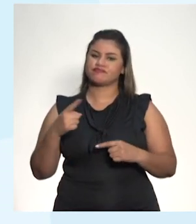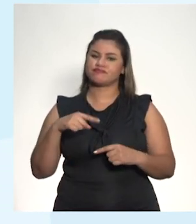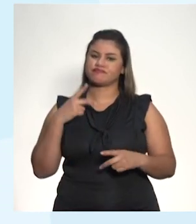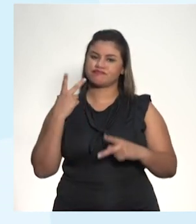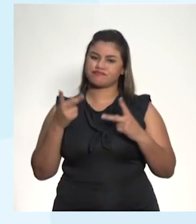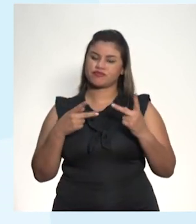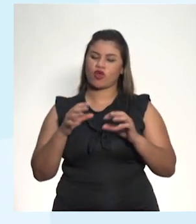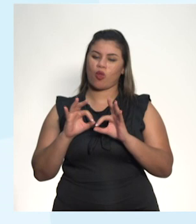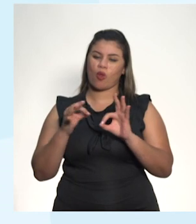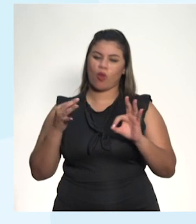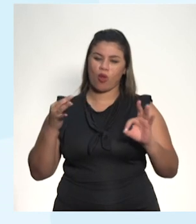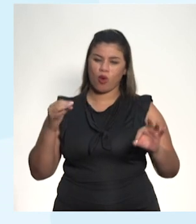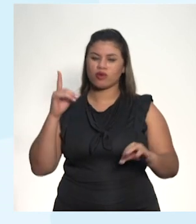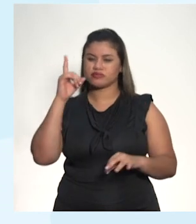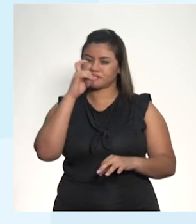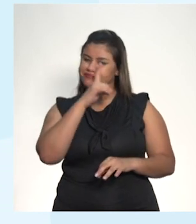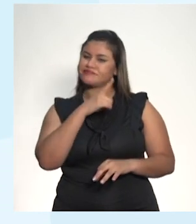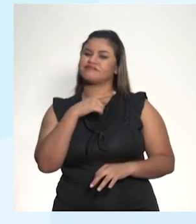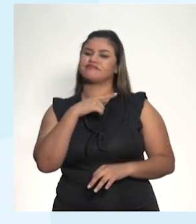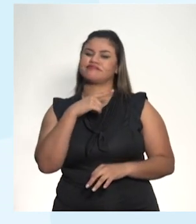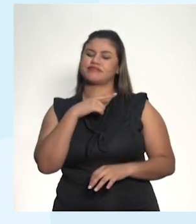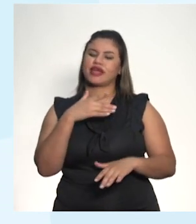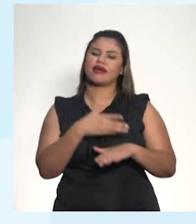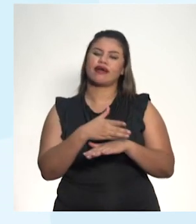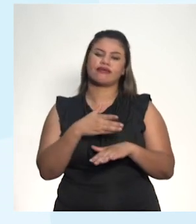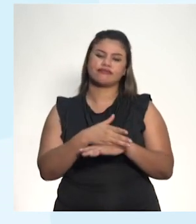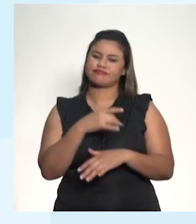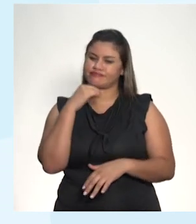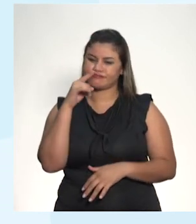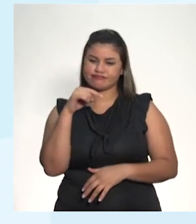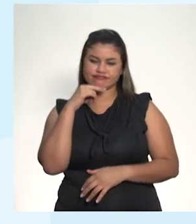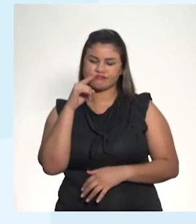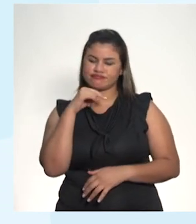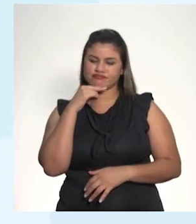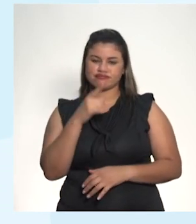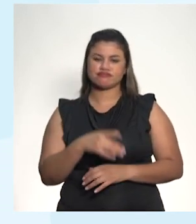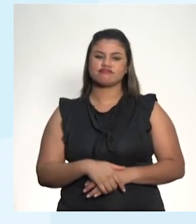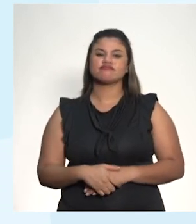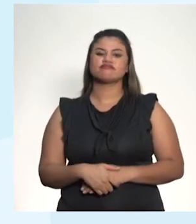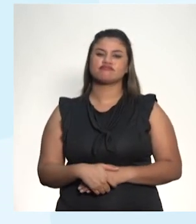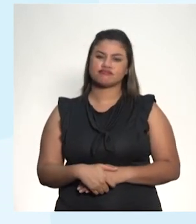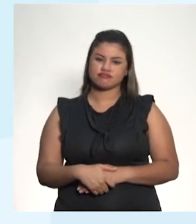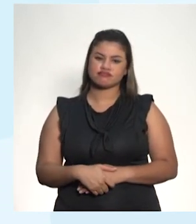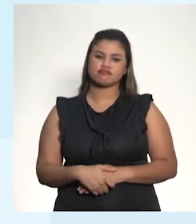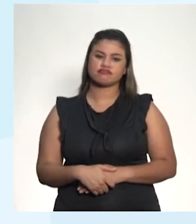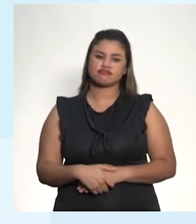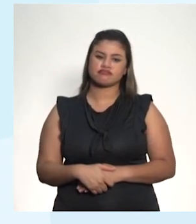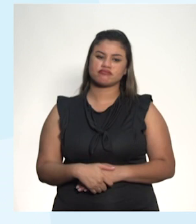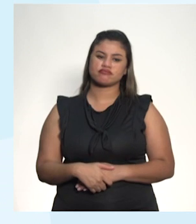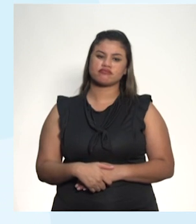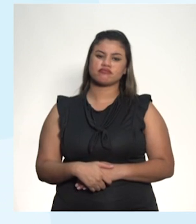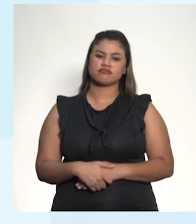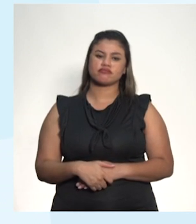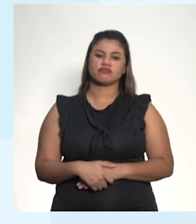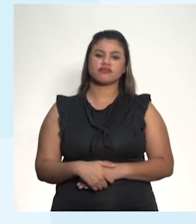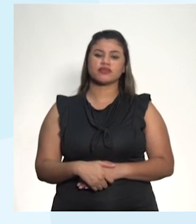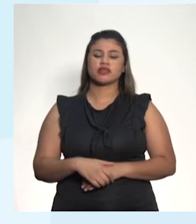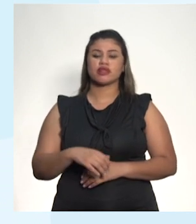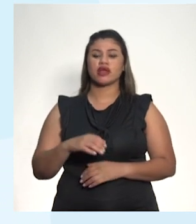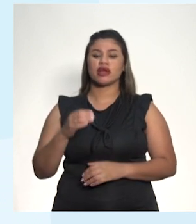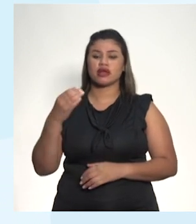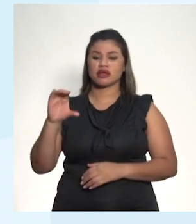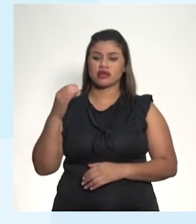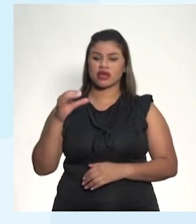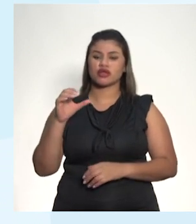quanto mais remota a localidade, mais difícil o acesso, né, de transporte, mais difícil a gente tem em relação a isso. O crédito rural,